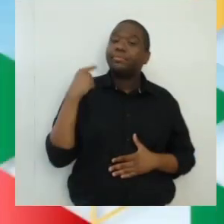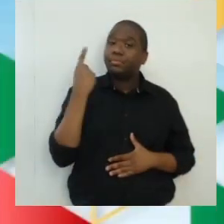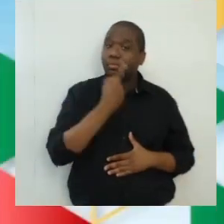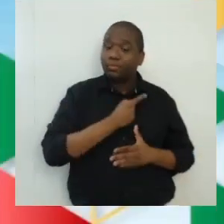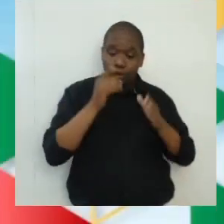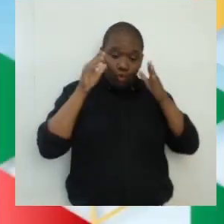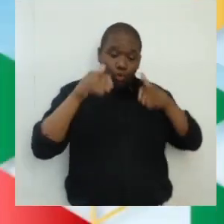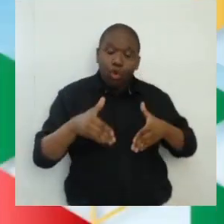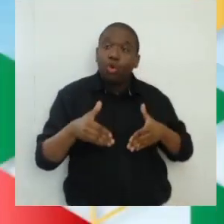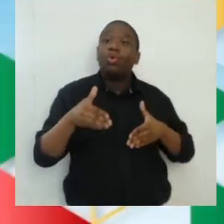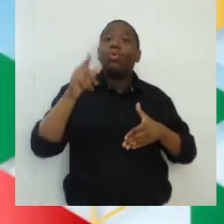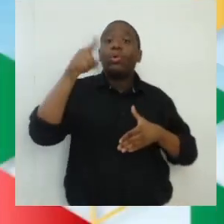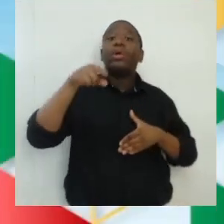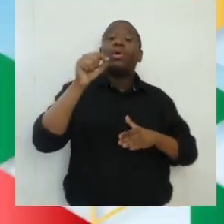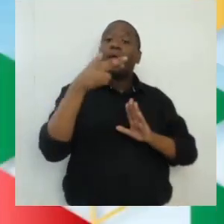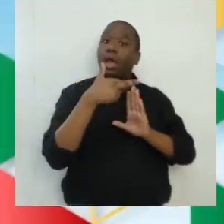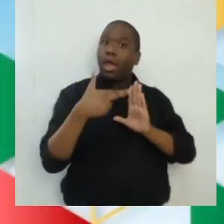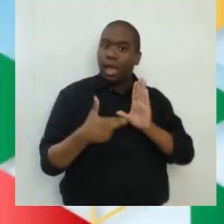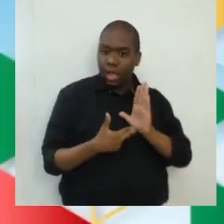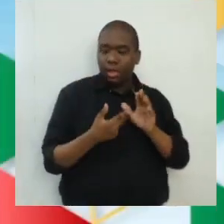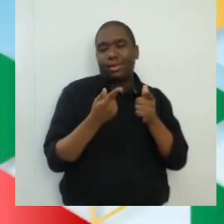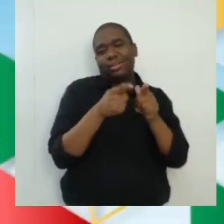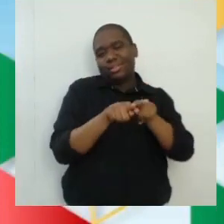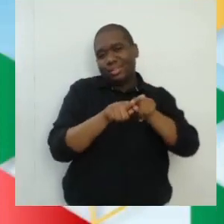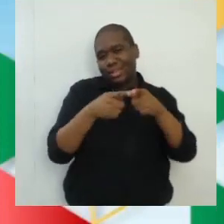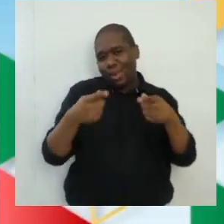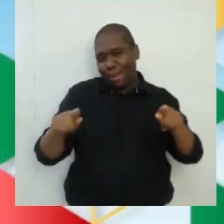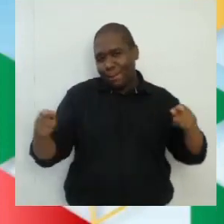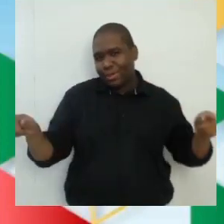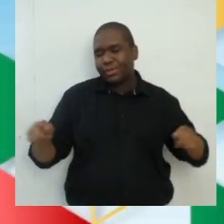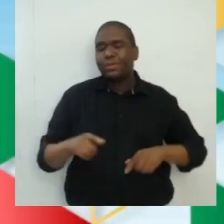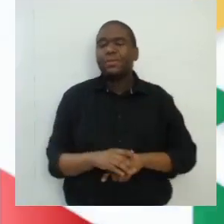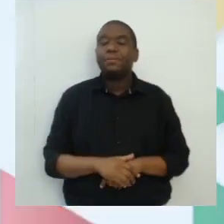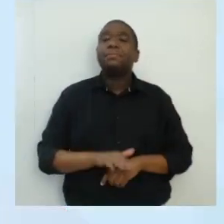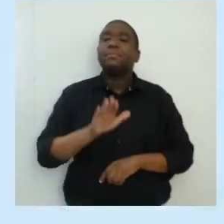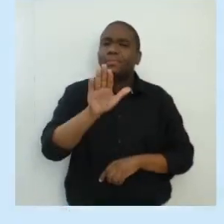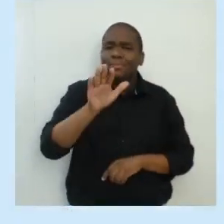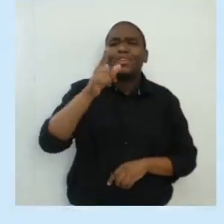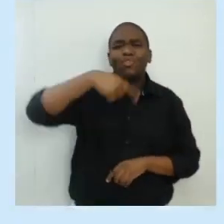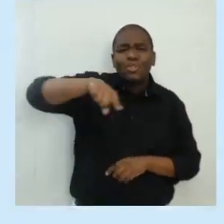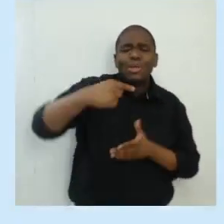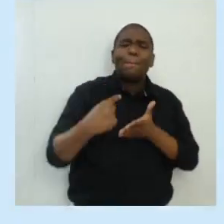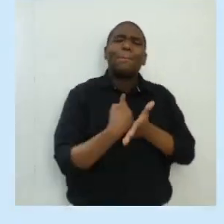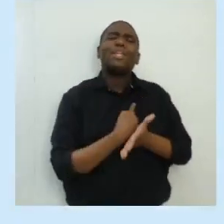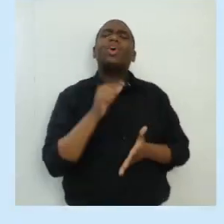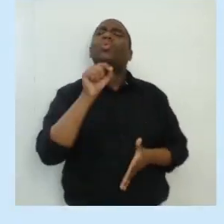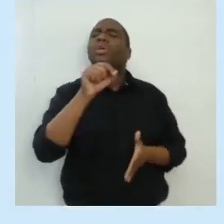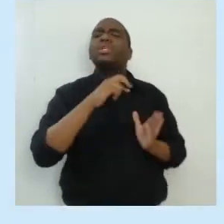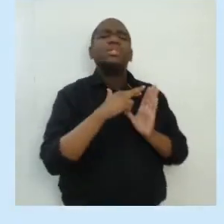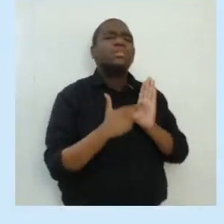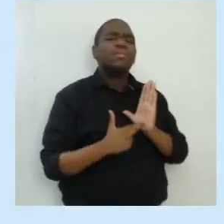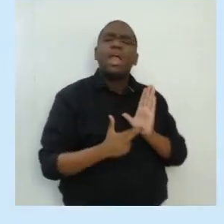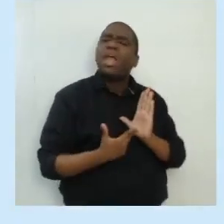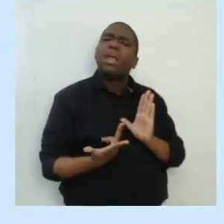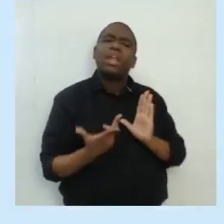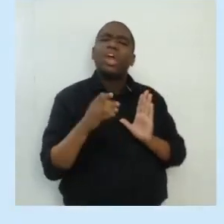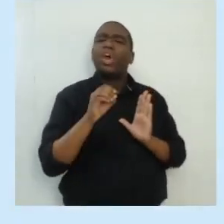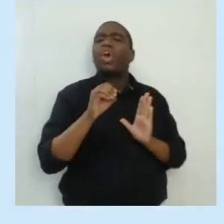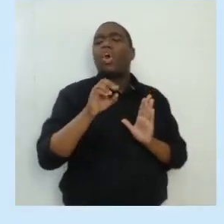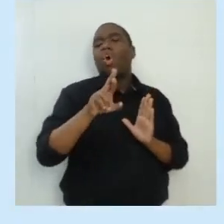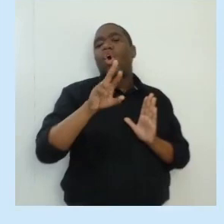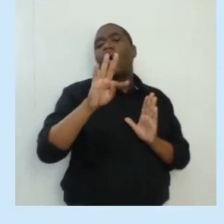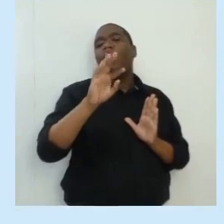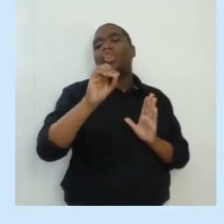da norma ortográfica. Mas aí vocês poderiam me perguntar, o que seria a norma ortográfica? O que